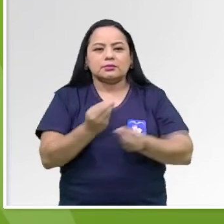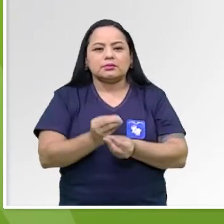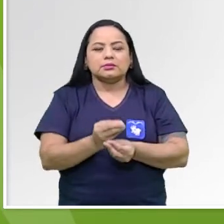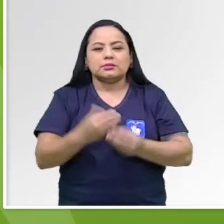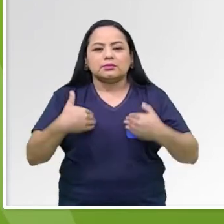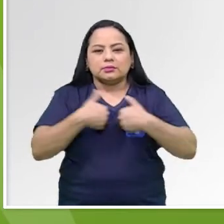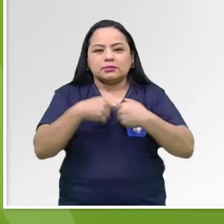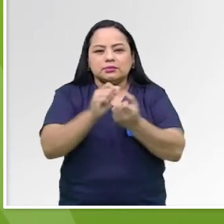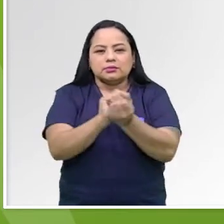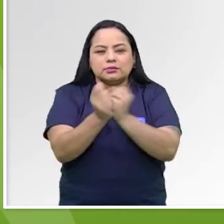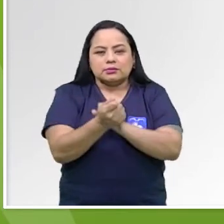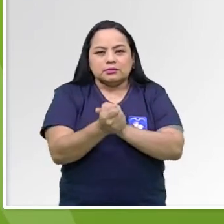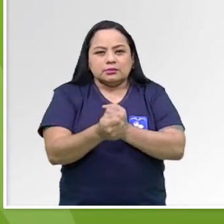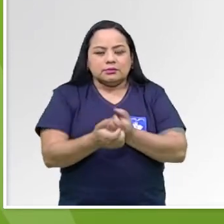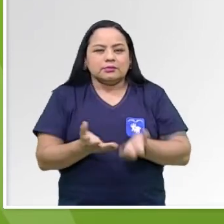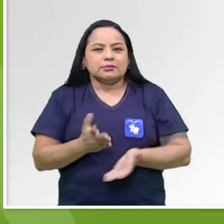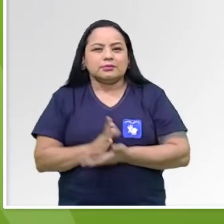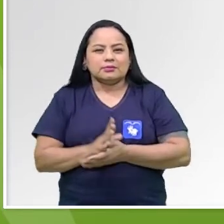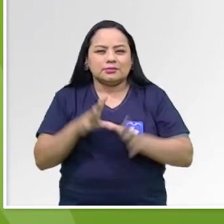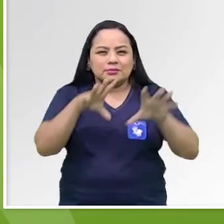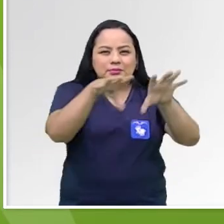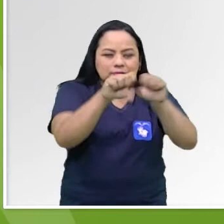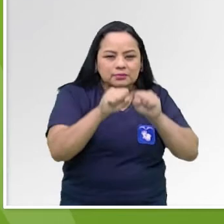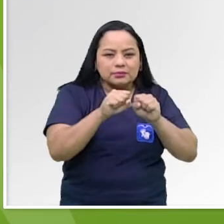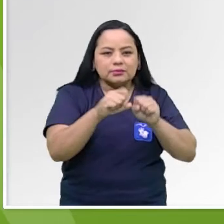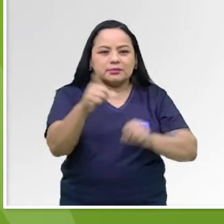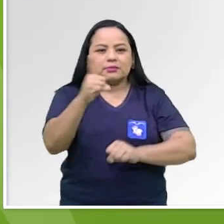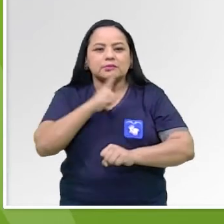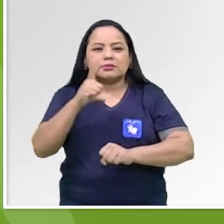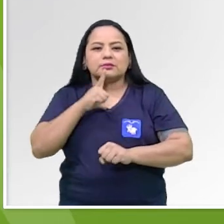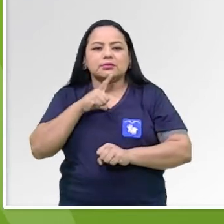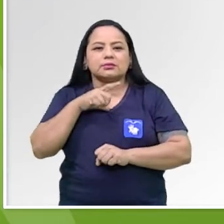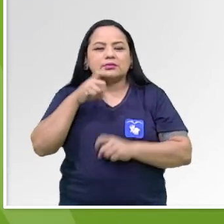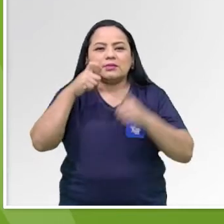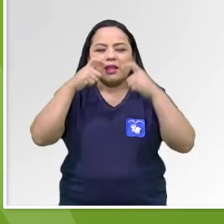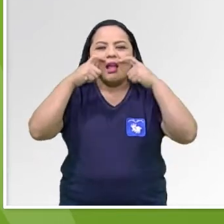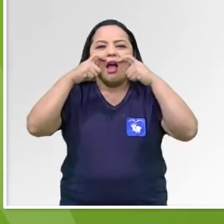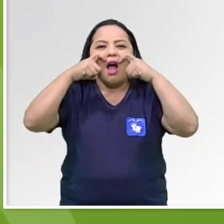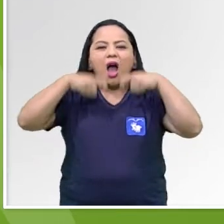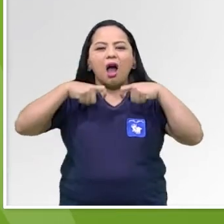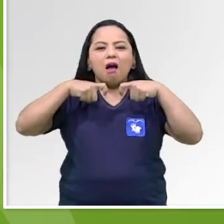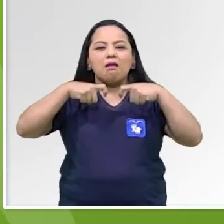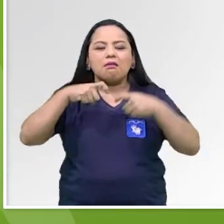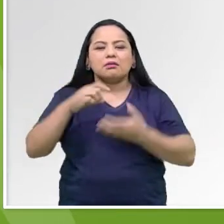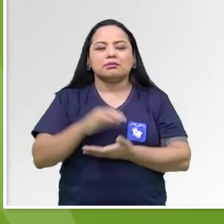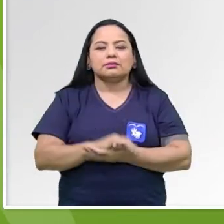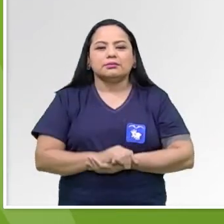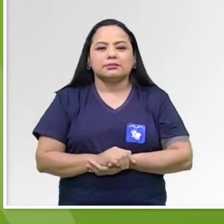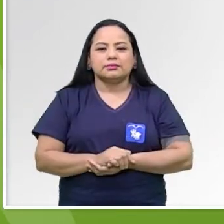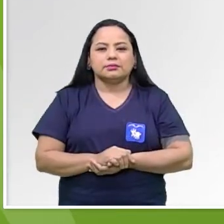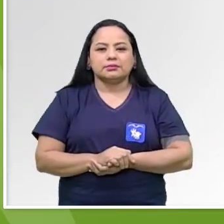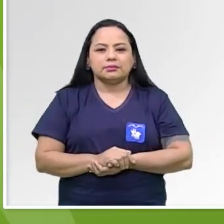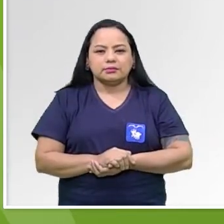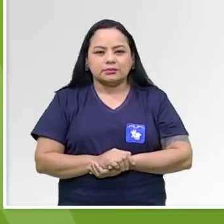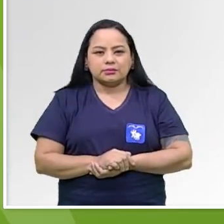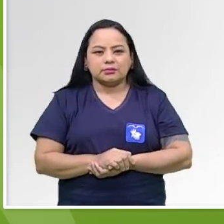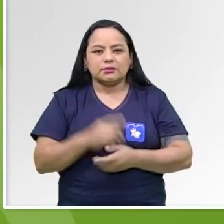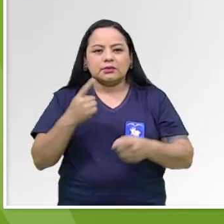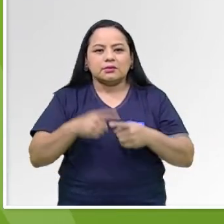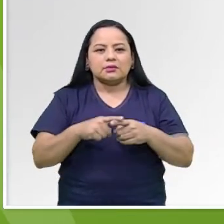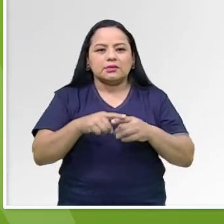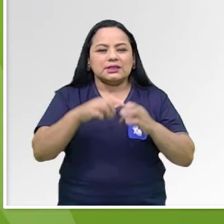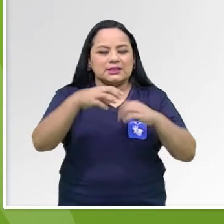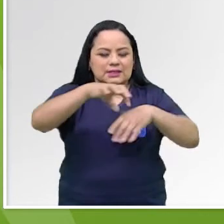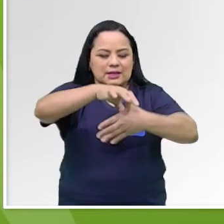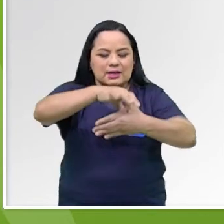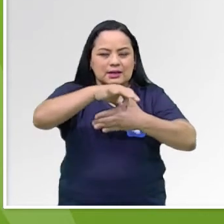animais adaptados à caça. Possuem dentes caninos grandes e pontiagudos para rasgar a carne